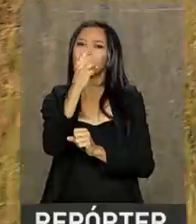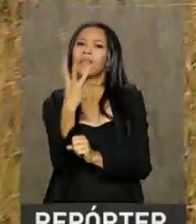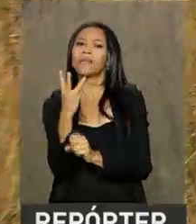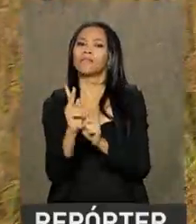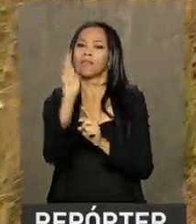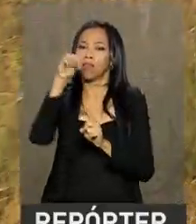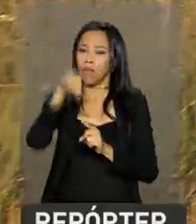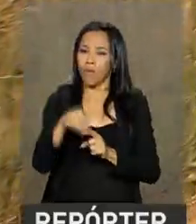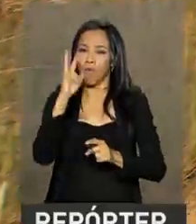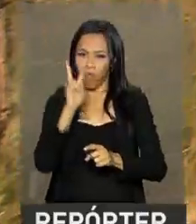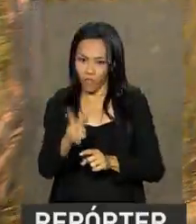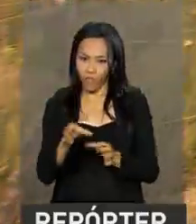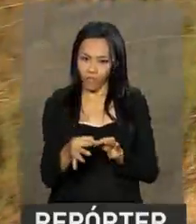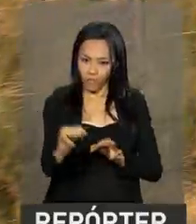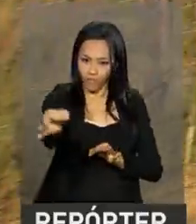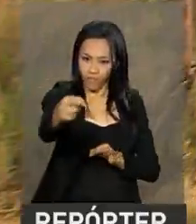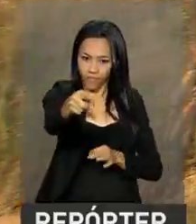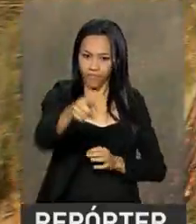galera?